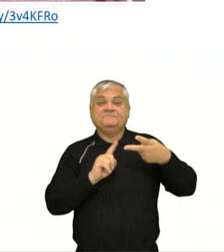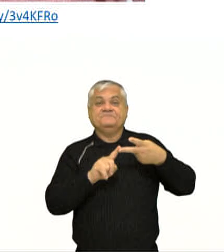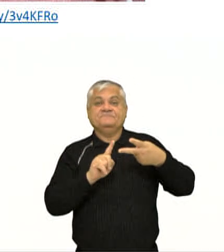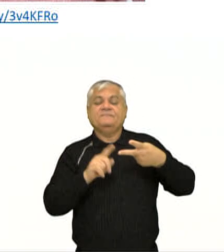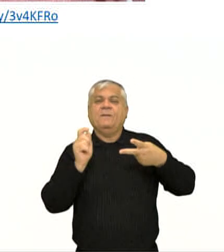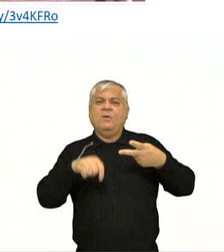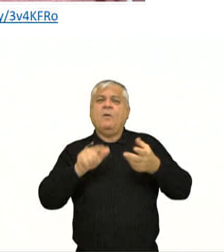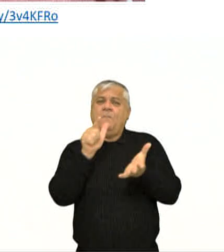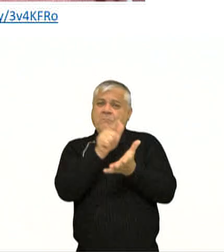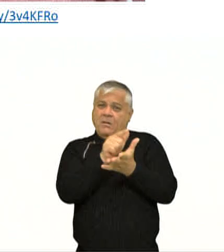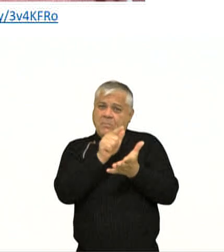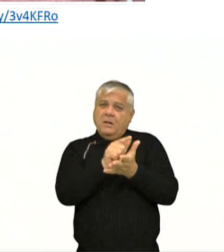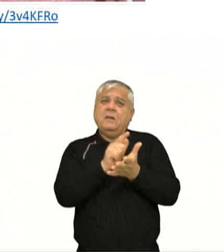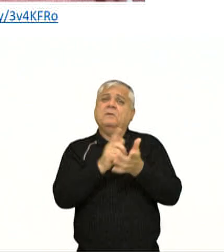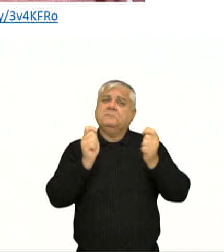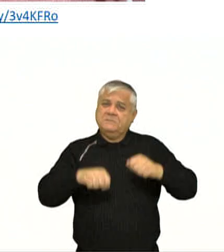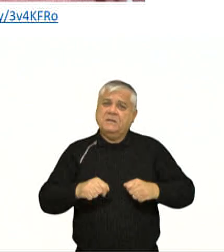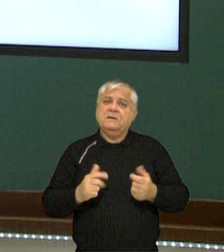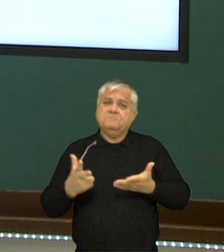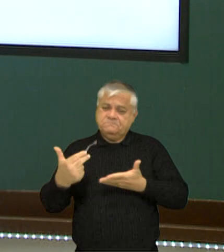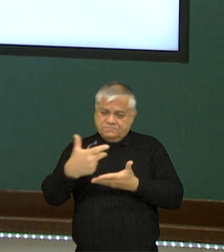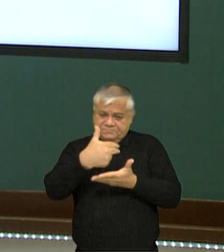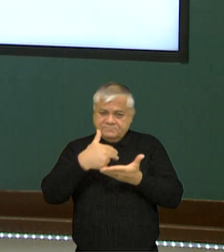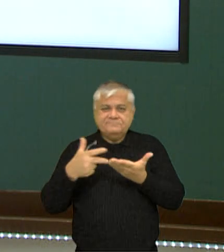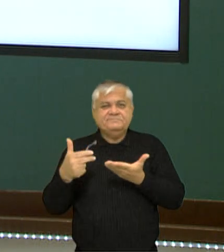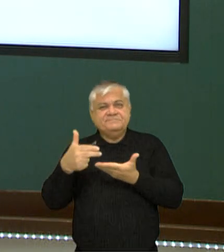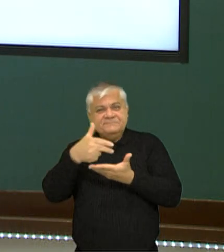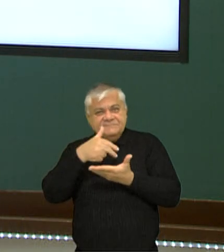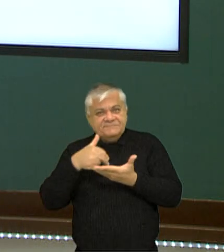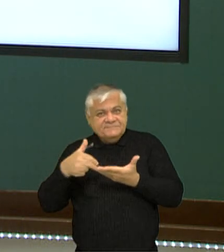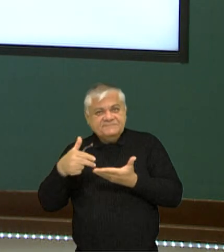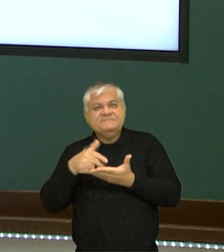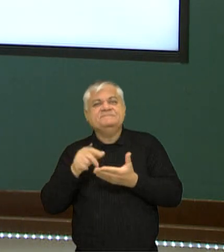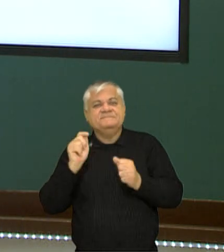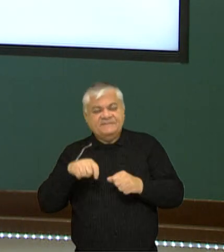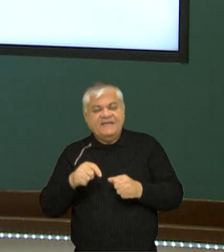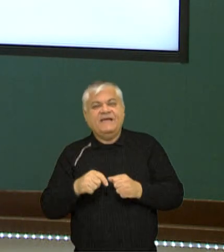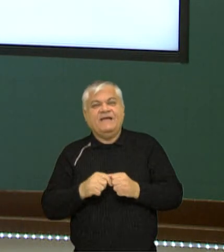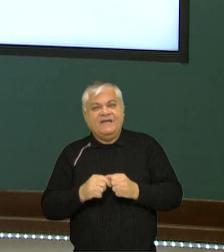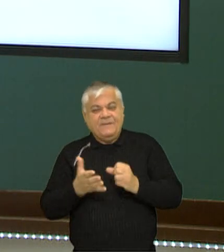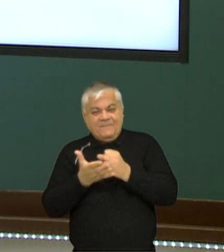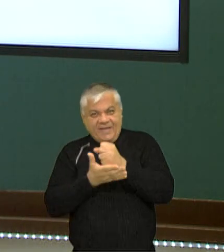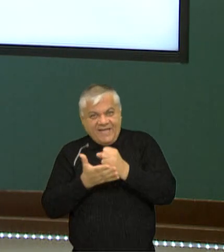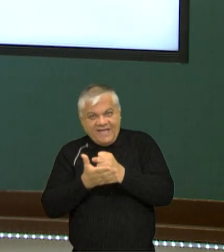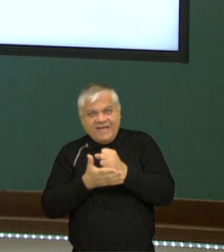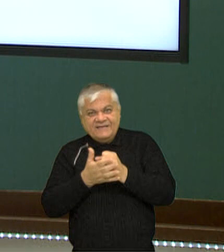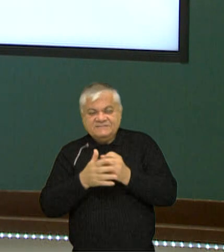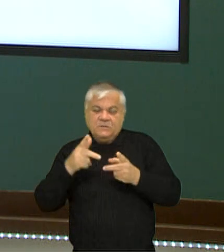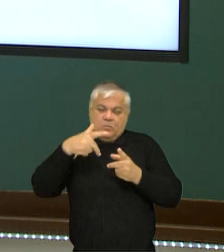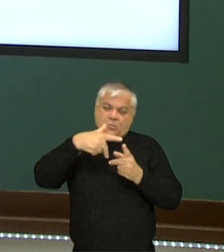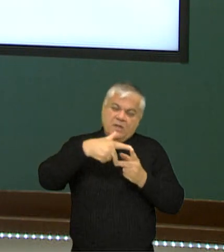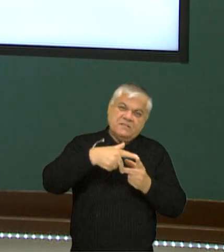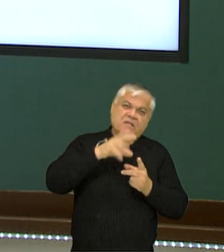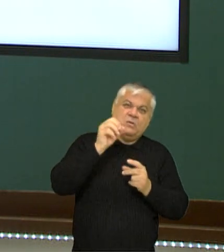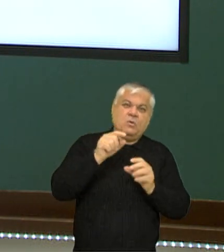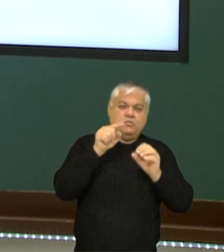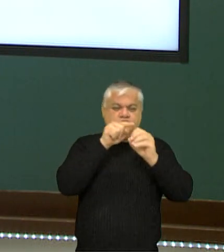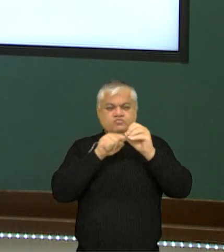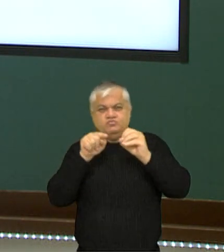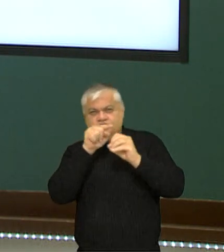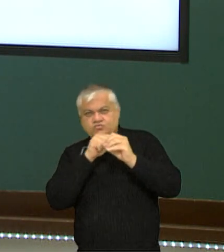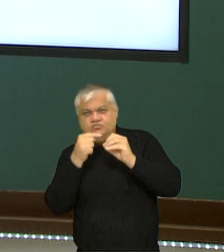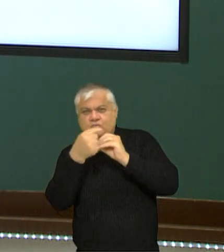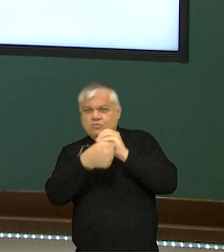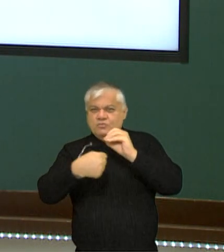com papelão, com o mesmo papelão da caixa. Você faz uma base, essa base pode ser quadrada ou